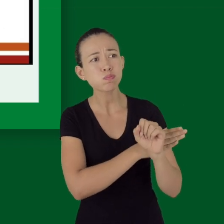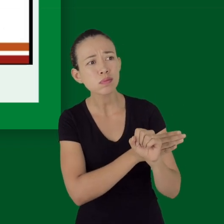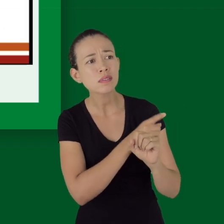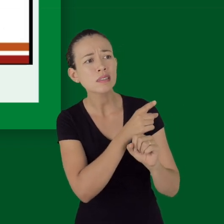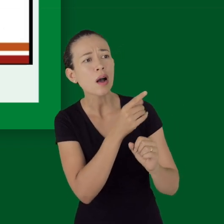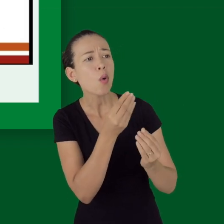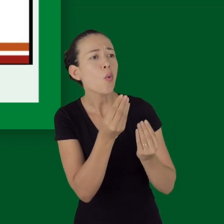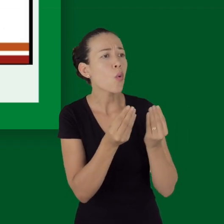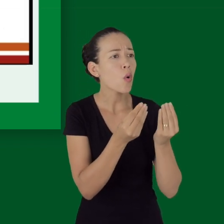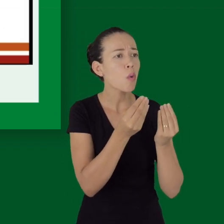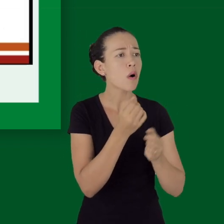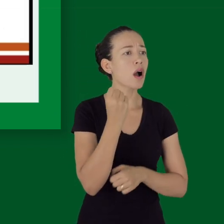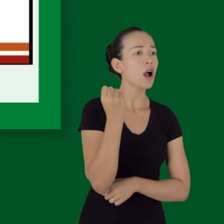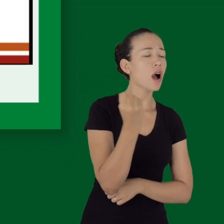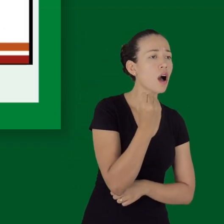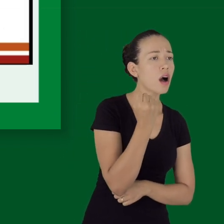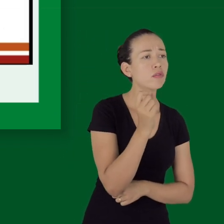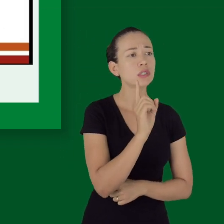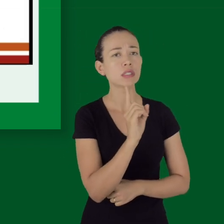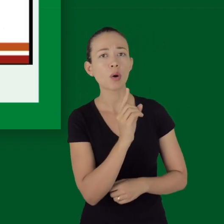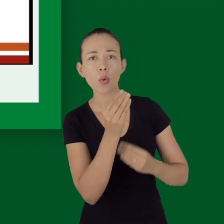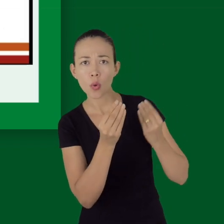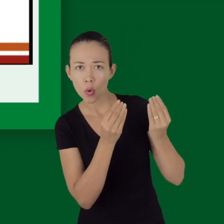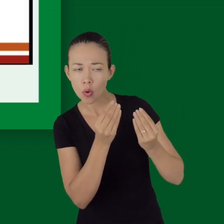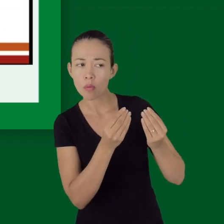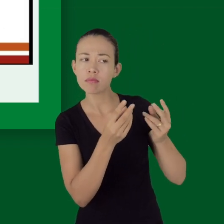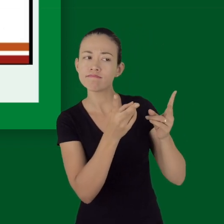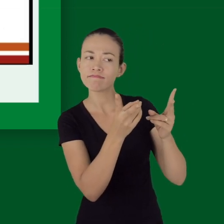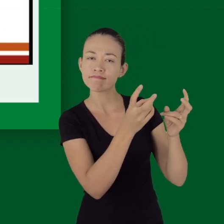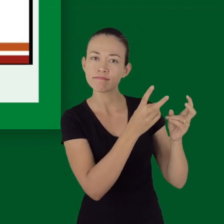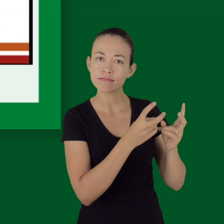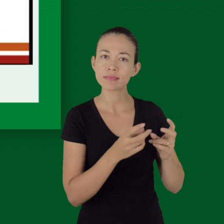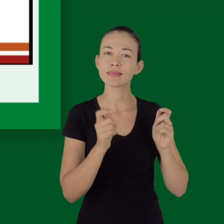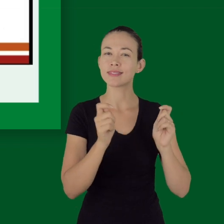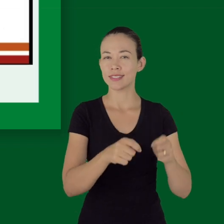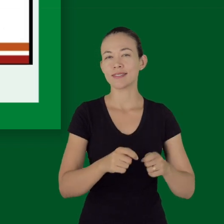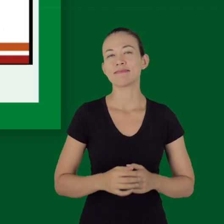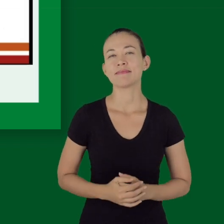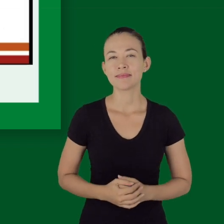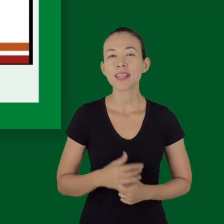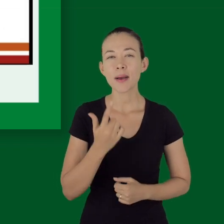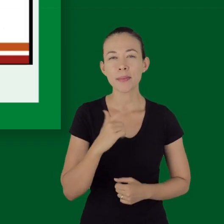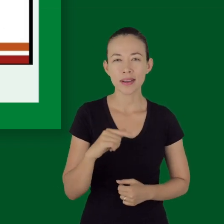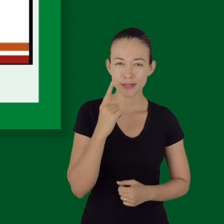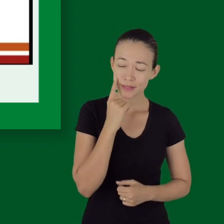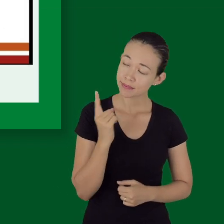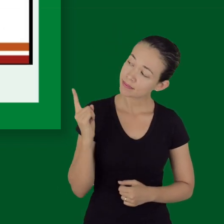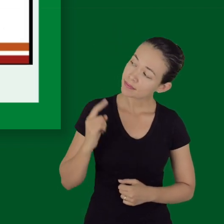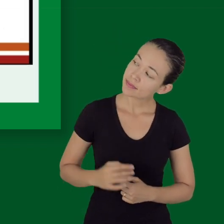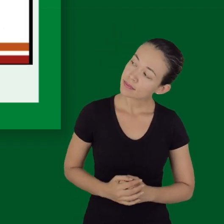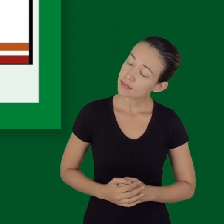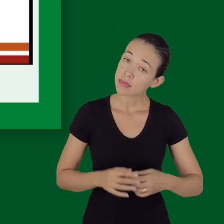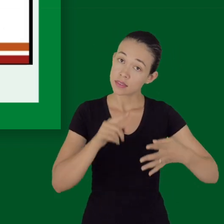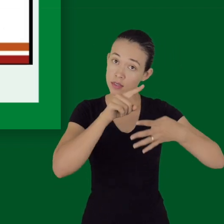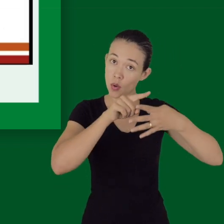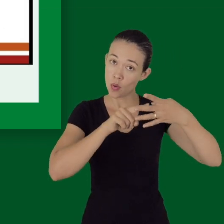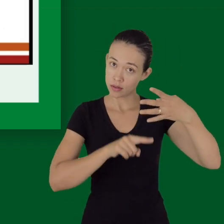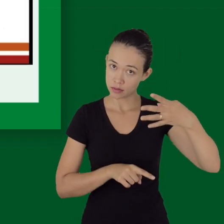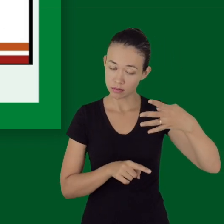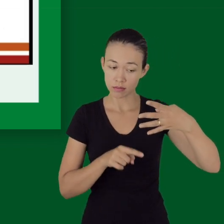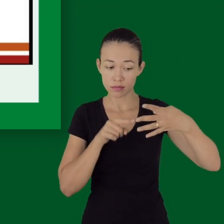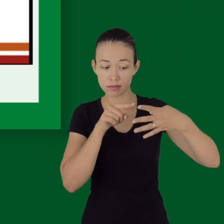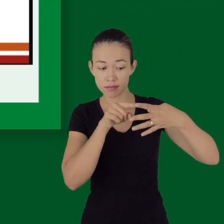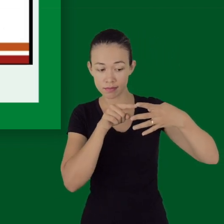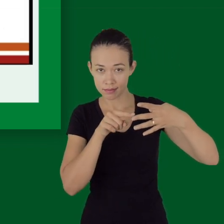O paciente apresenta plegia incompleta, paraplegia completa,